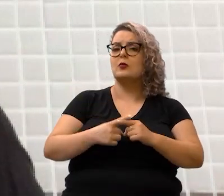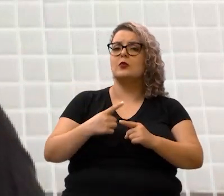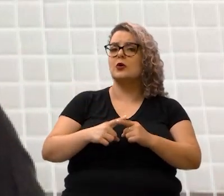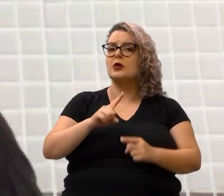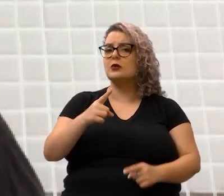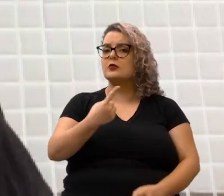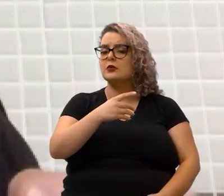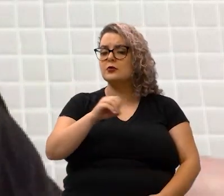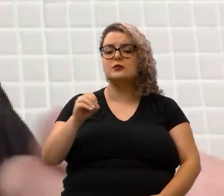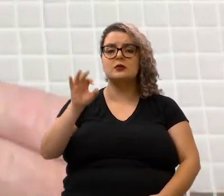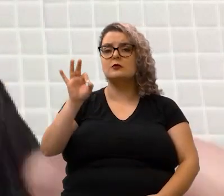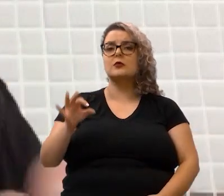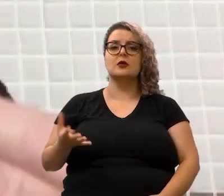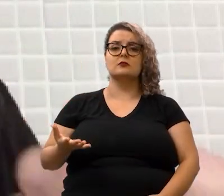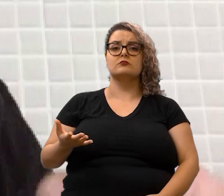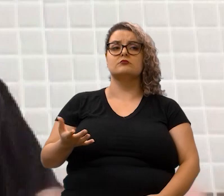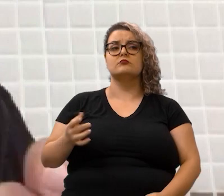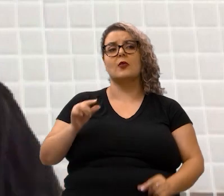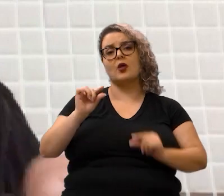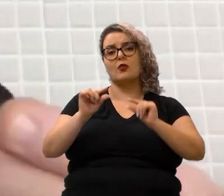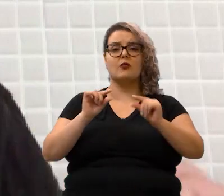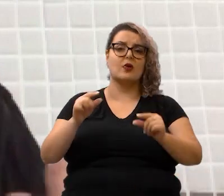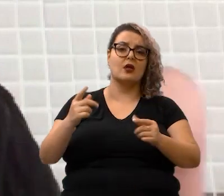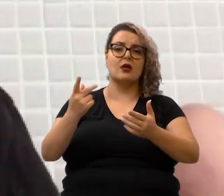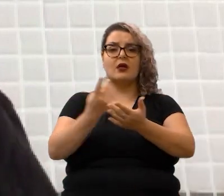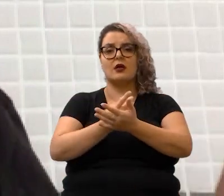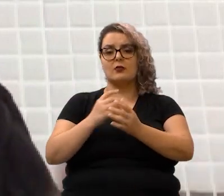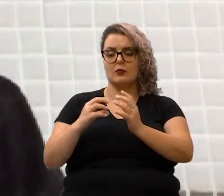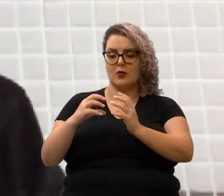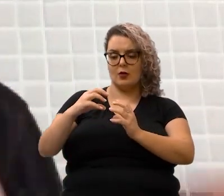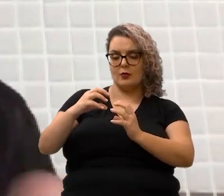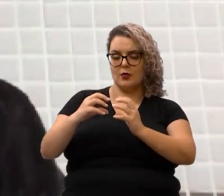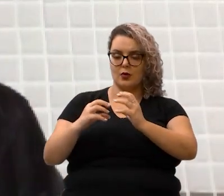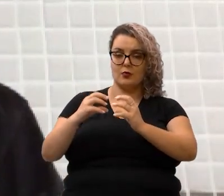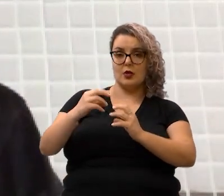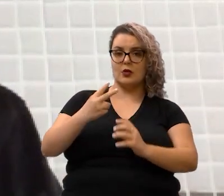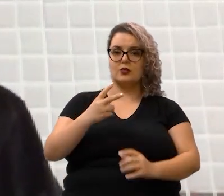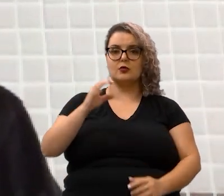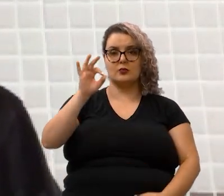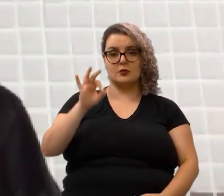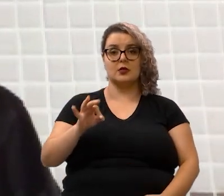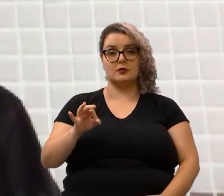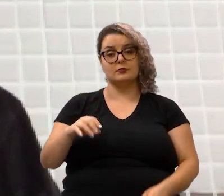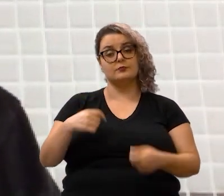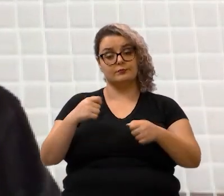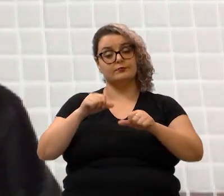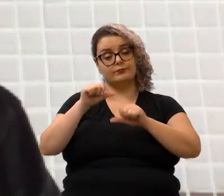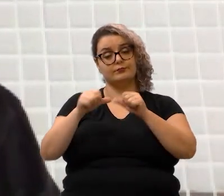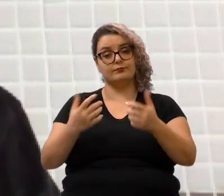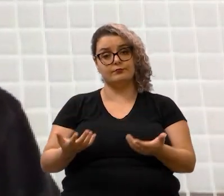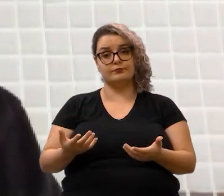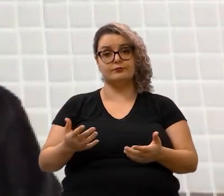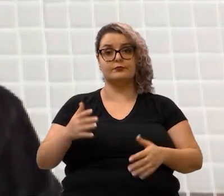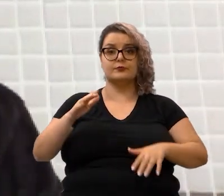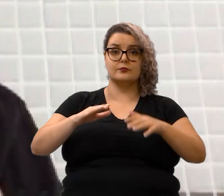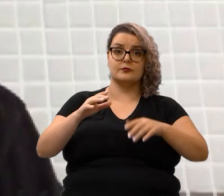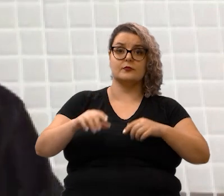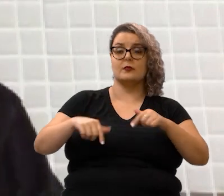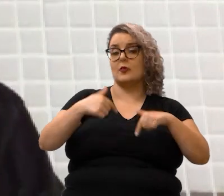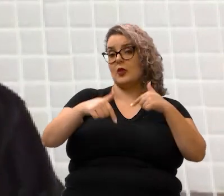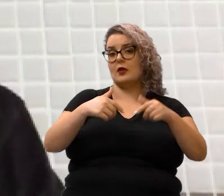que não estão 100%? Porque pequenos erros de posicionamento, esses 2% tiveram de ser trocados. E também nesses